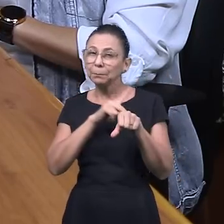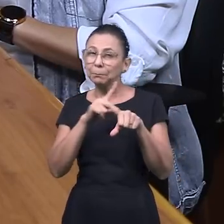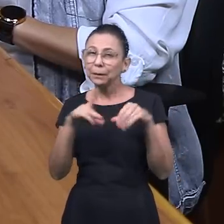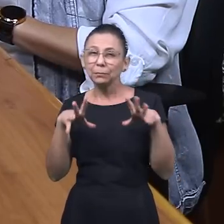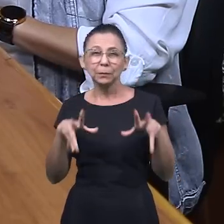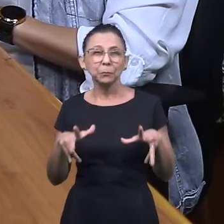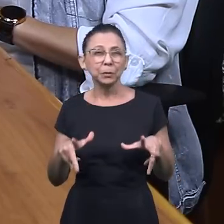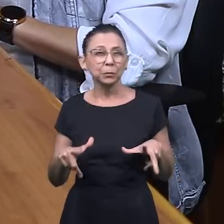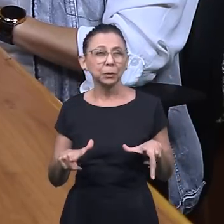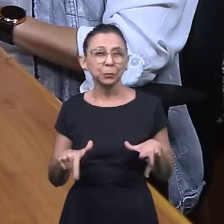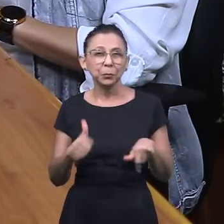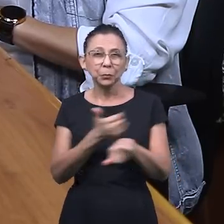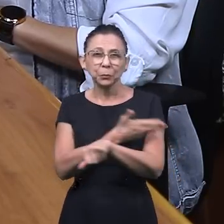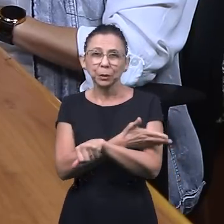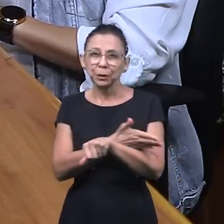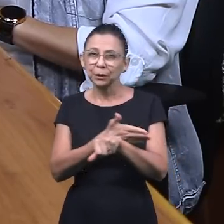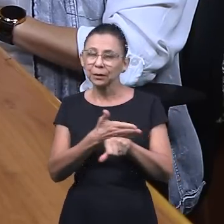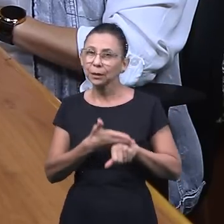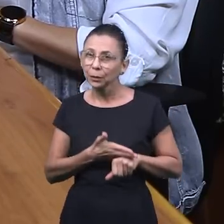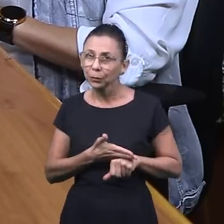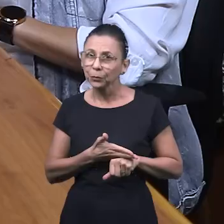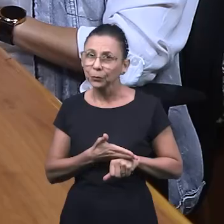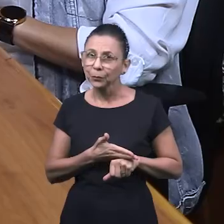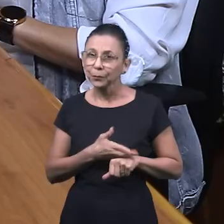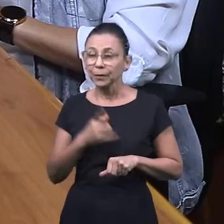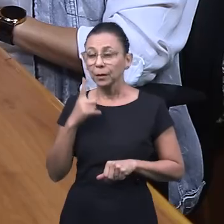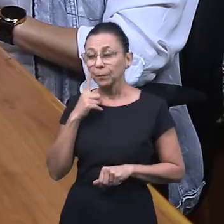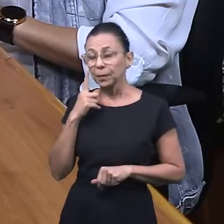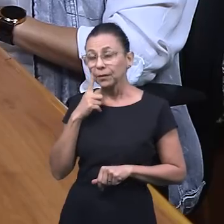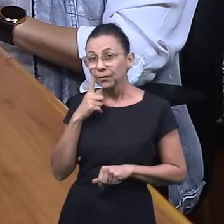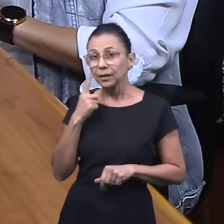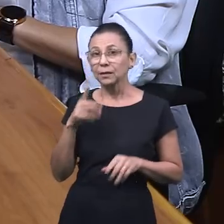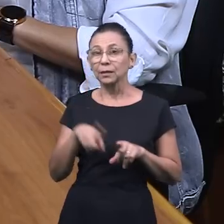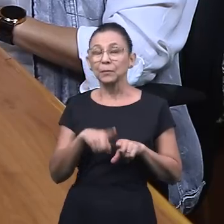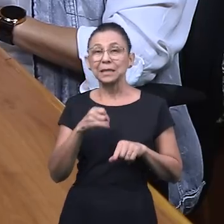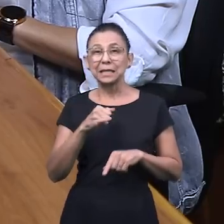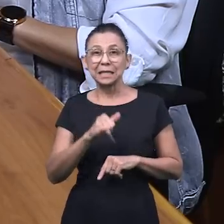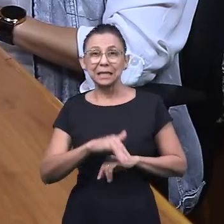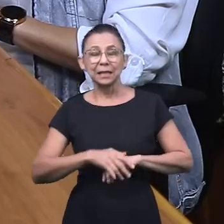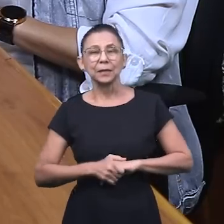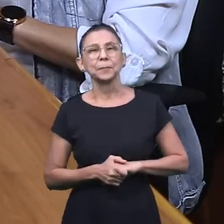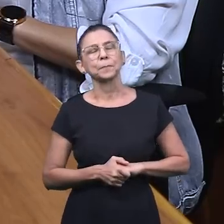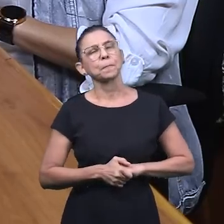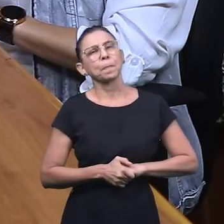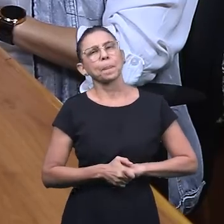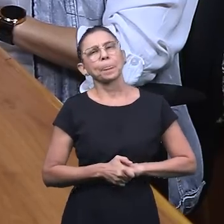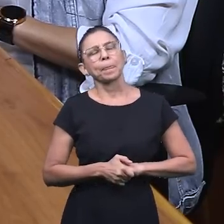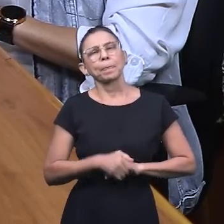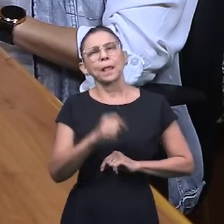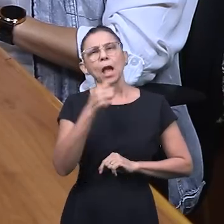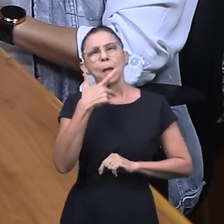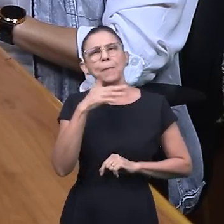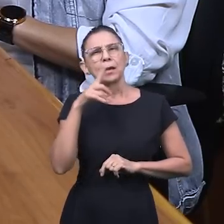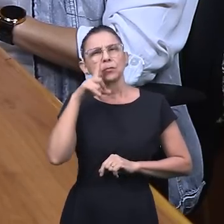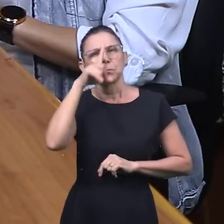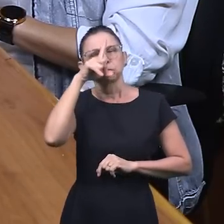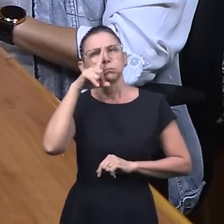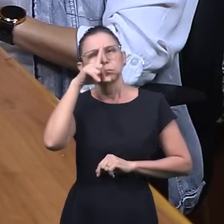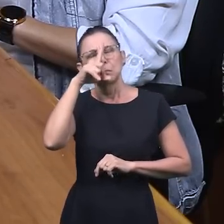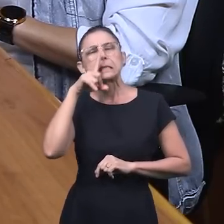fazer os outros exames para ver se o antibiótico tinha agido da forma como o médico esperava. E nós achávamos